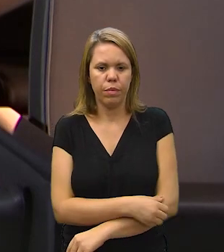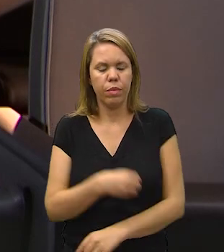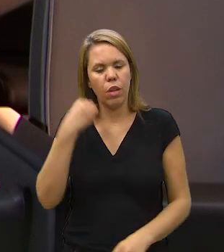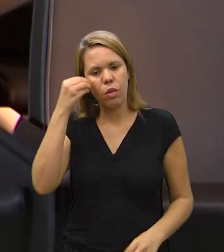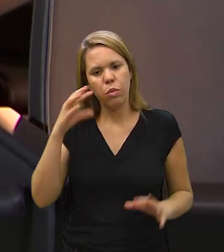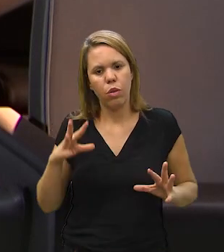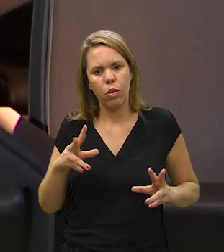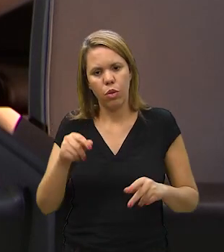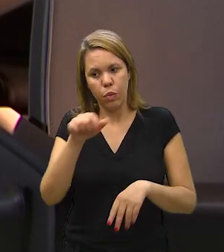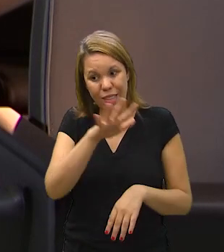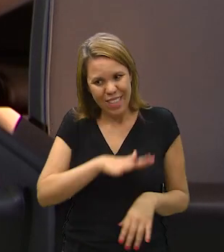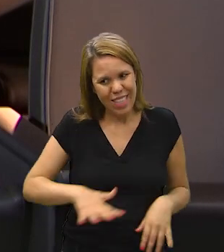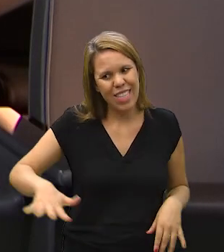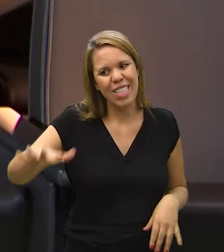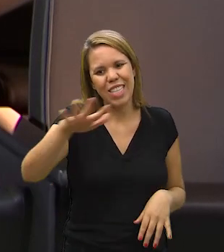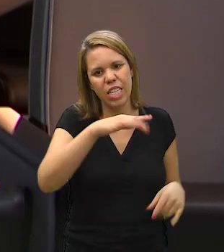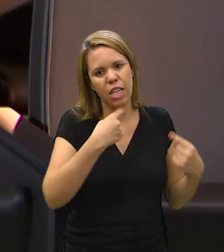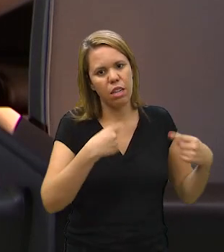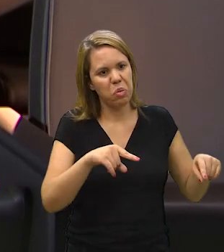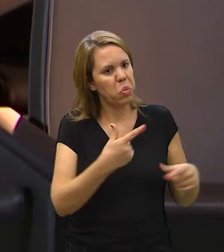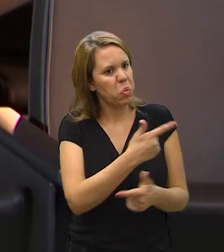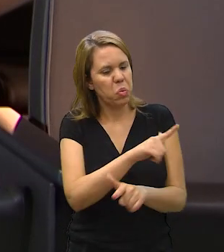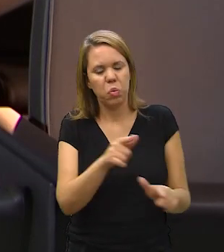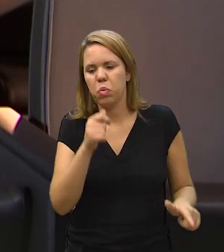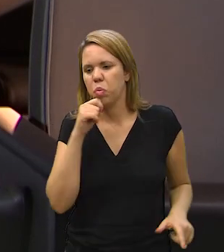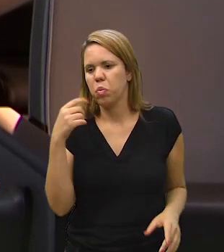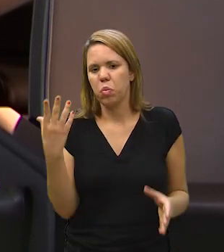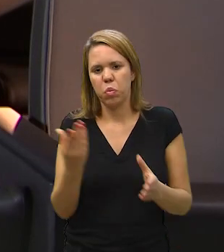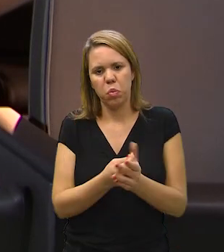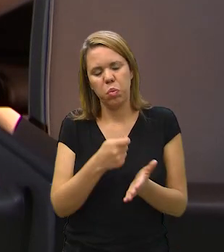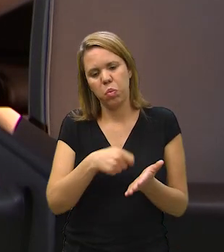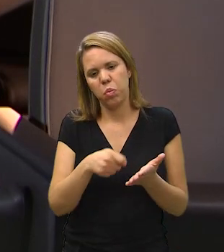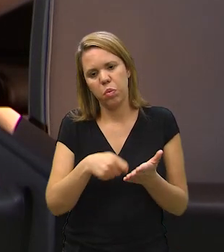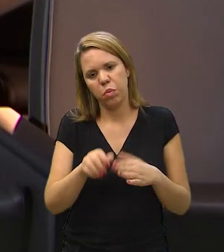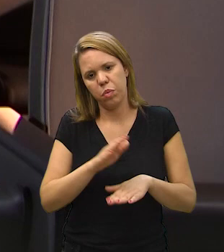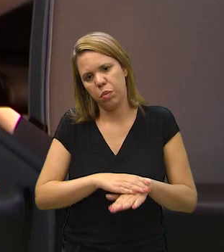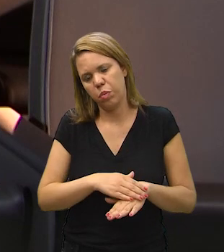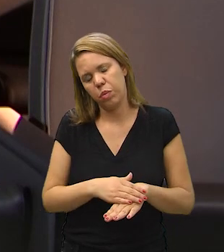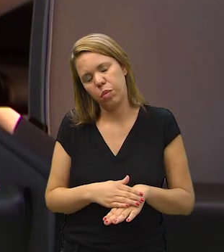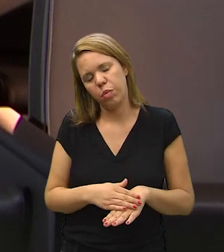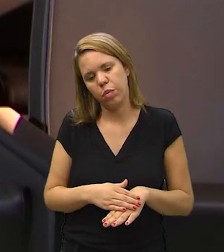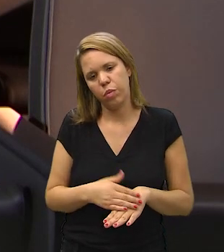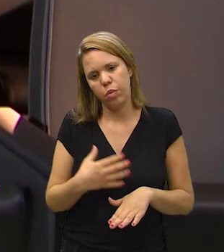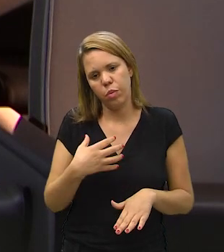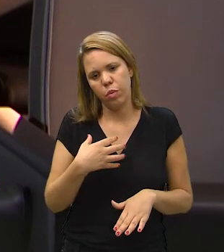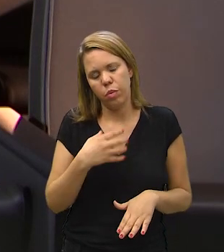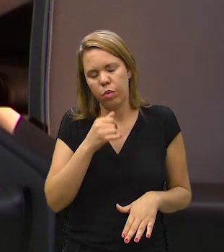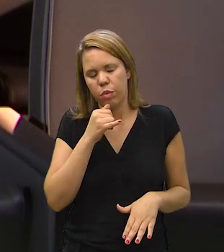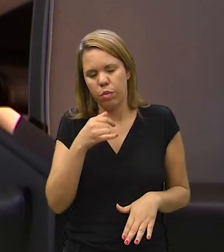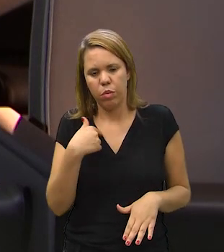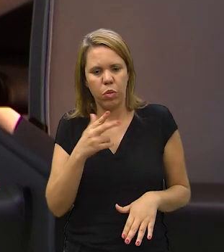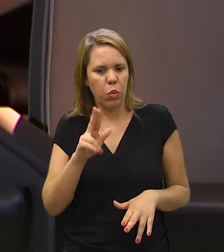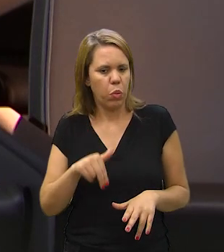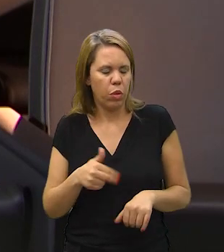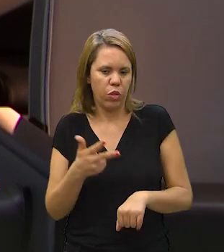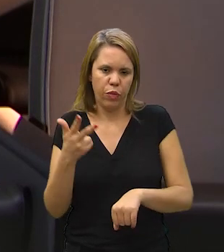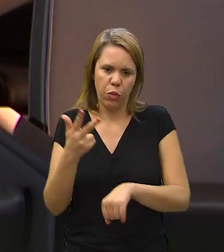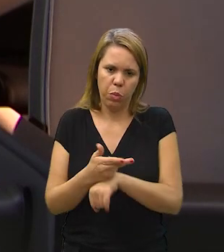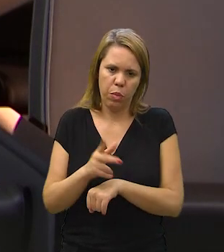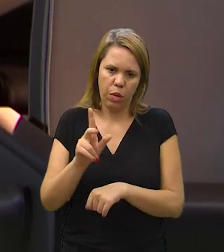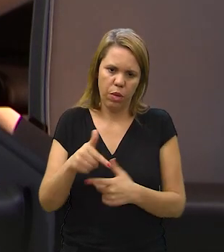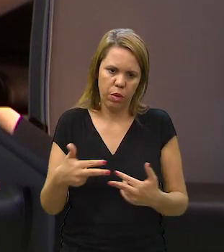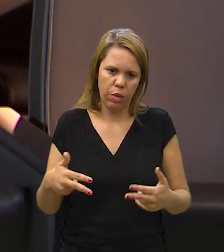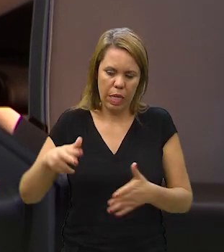experiência nova para todas as áreas. Os músicos nunca tinham composto para esse tipo, a gente nunca tinha filmado esse tipo de